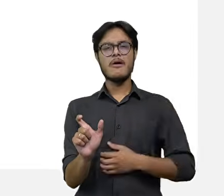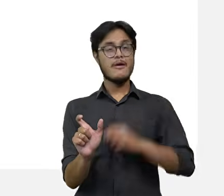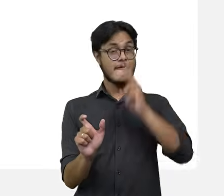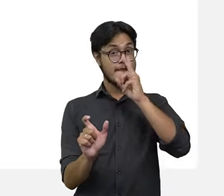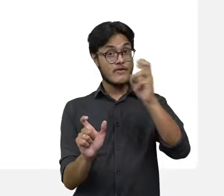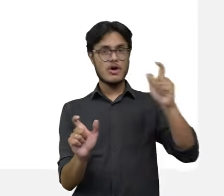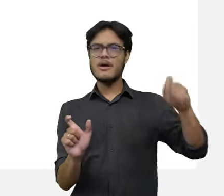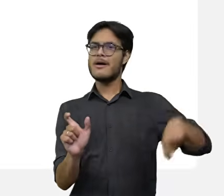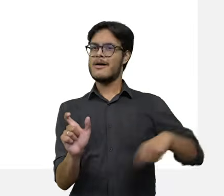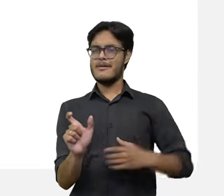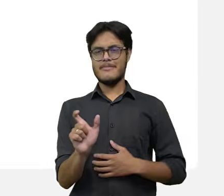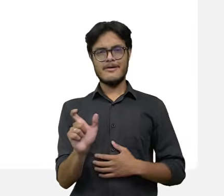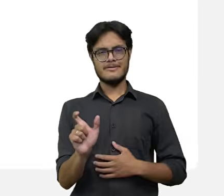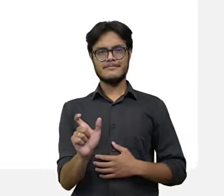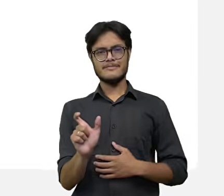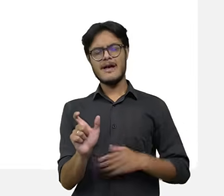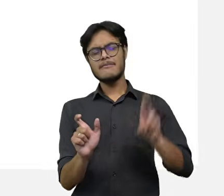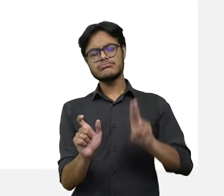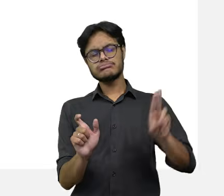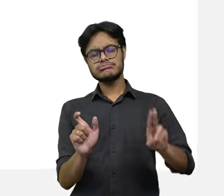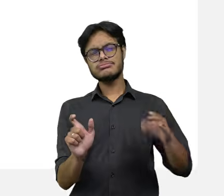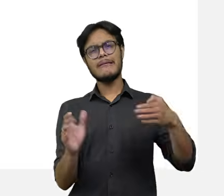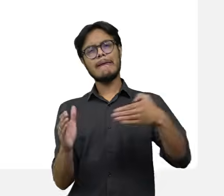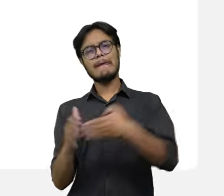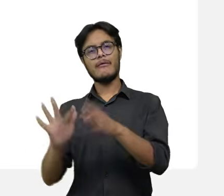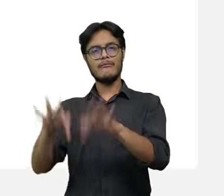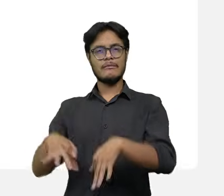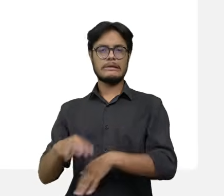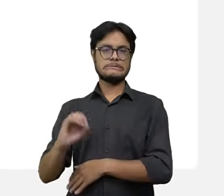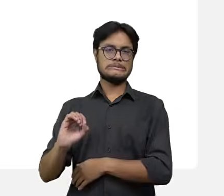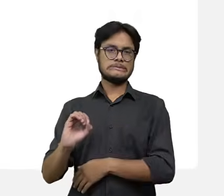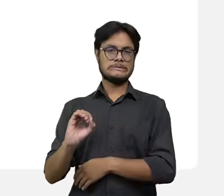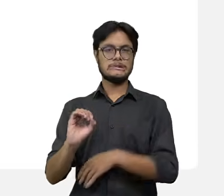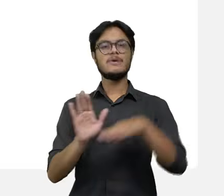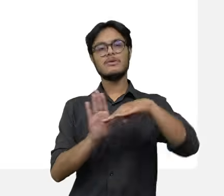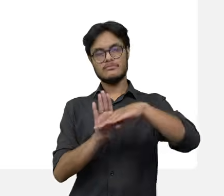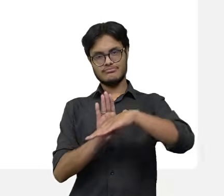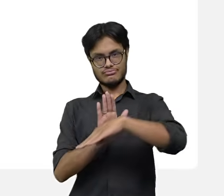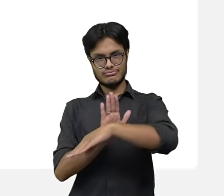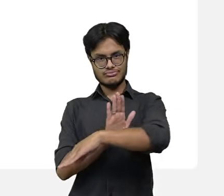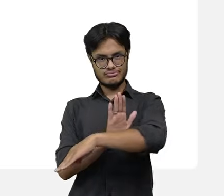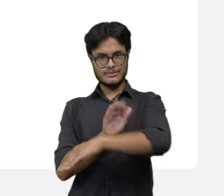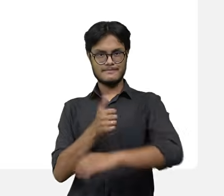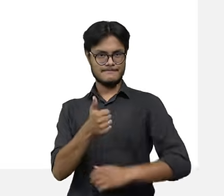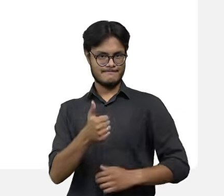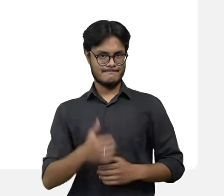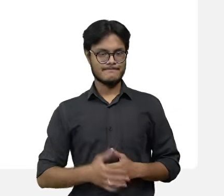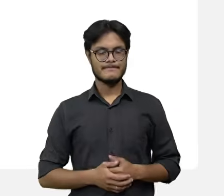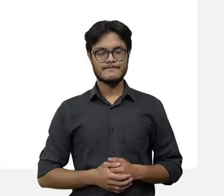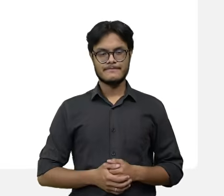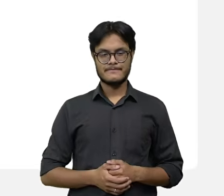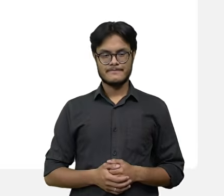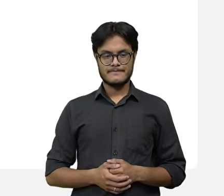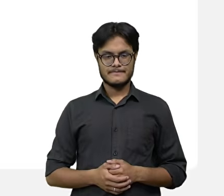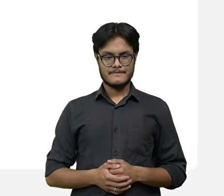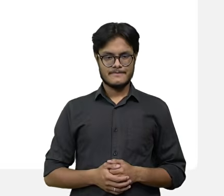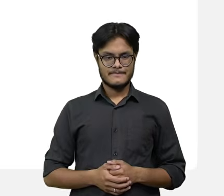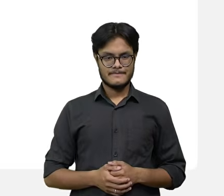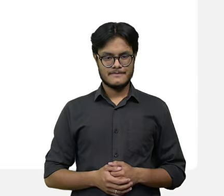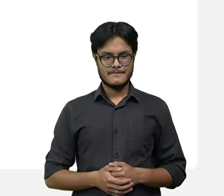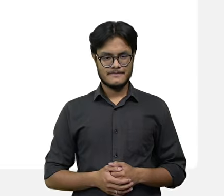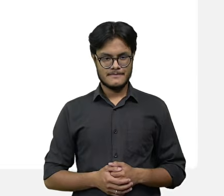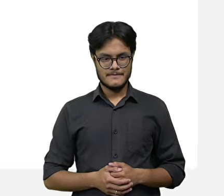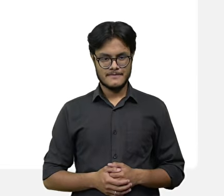força eletromotriz. No final, quando for zero a nossa tensão, nós temos a corrente de